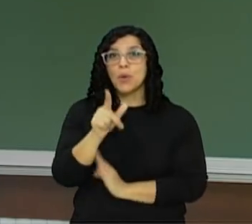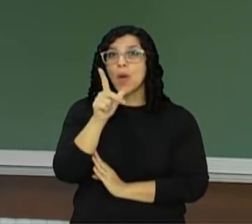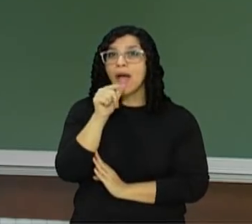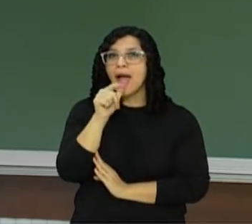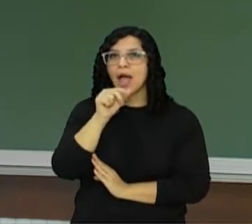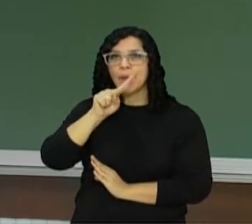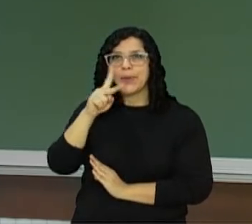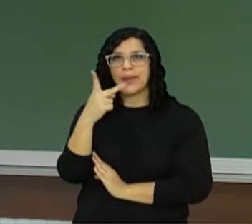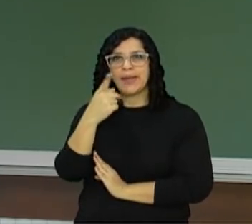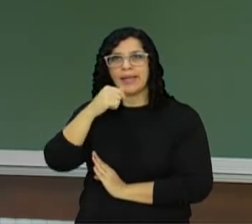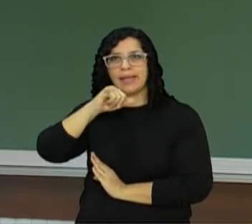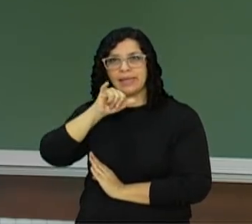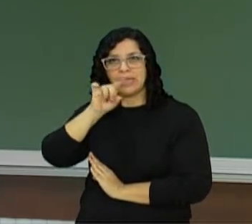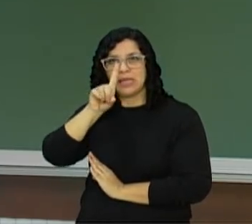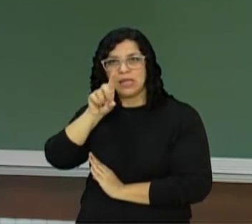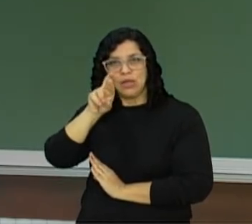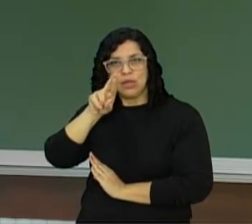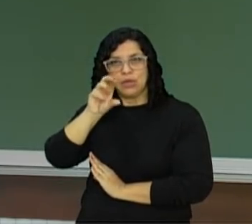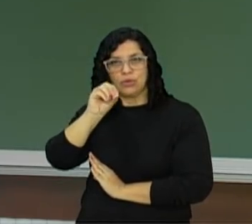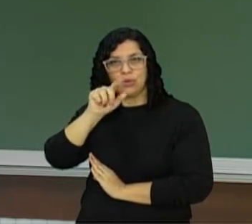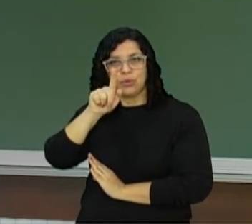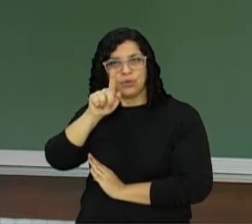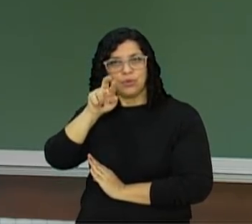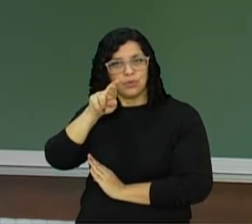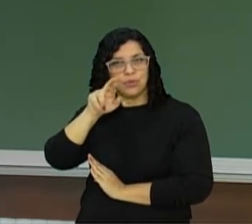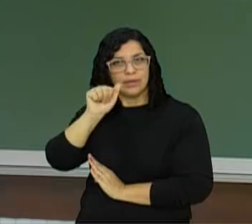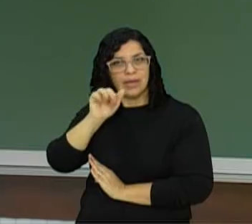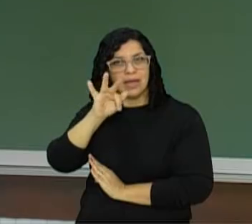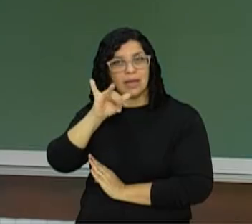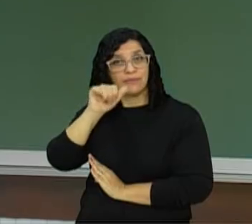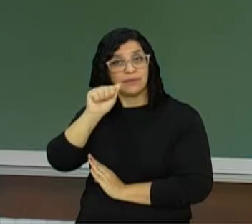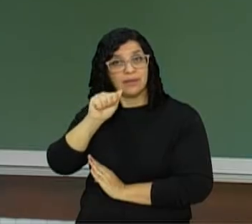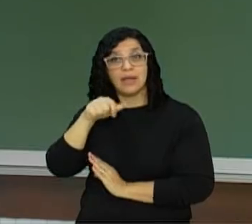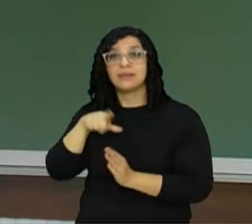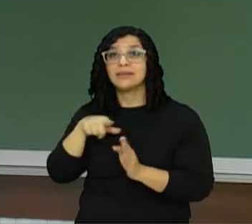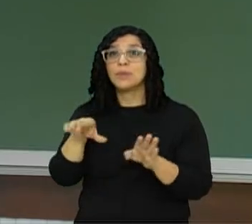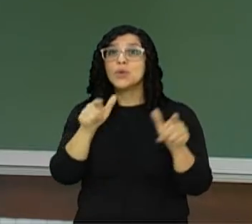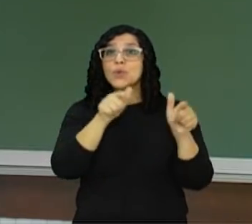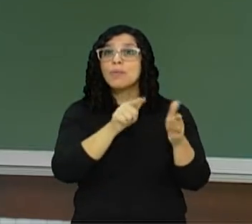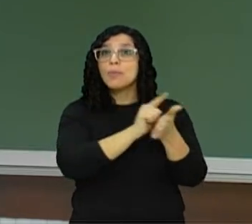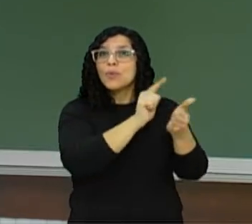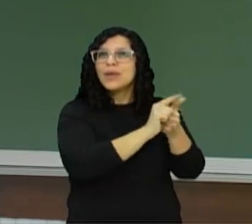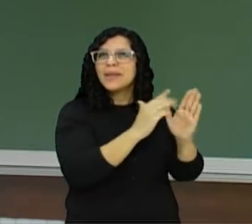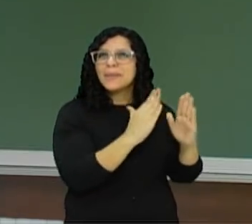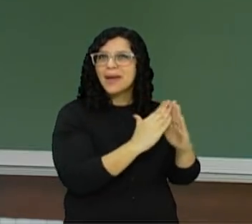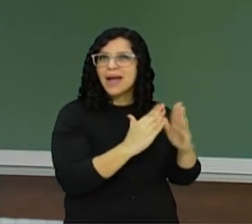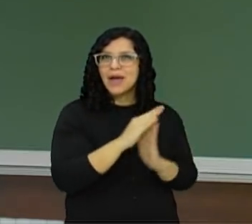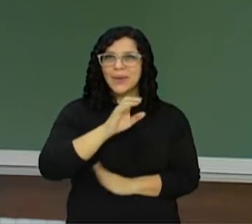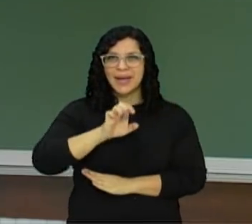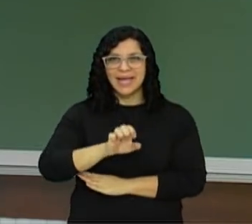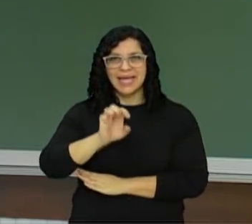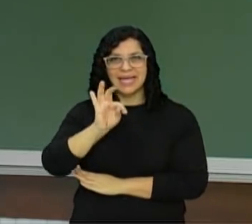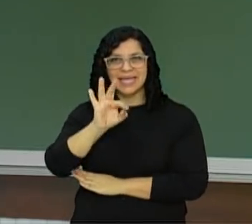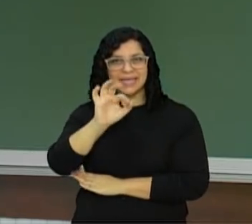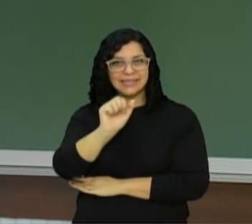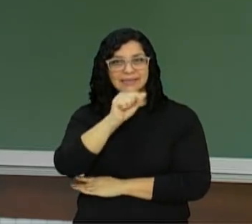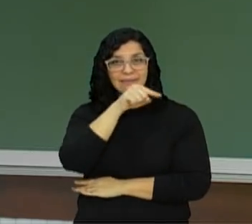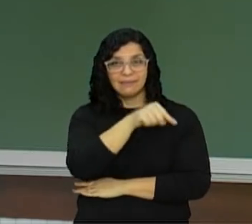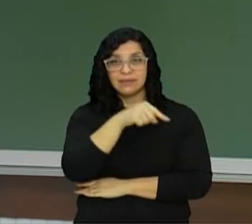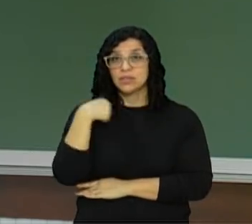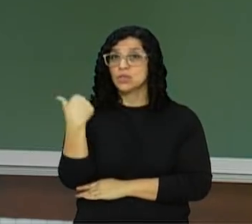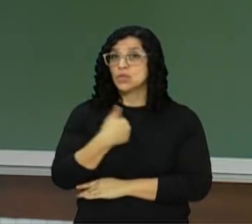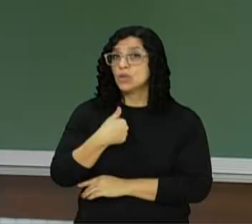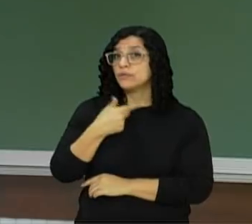né? Falamos sobre a água. Relembramos sobre a estação de tratamento da água. E eu contei para vocês que nós